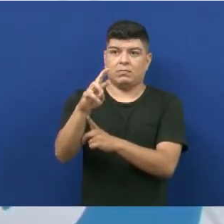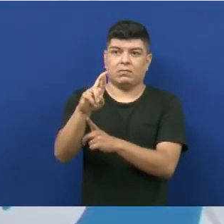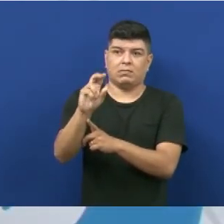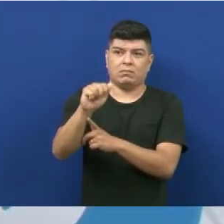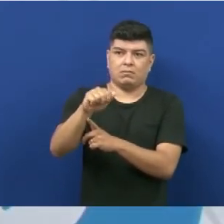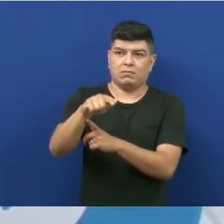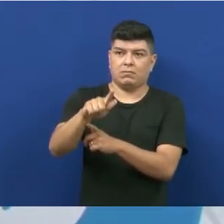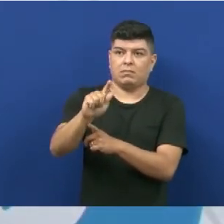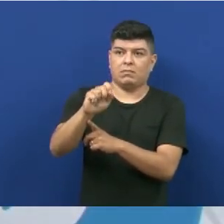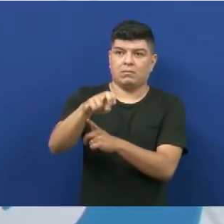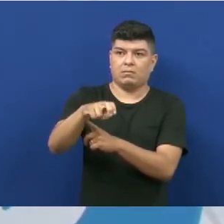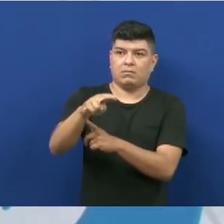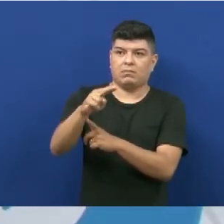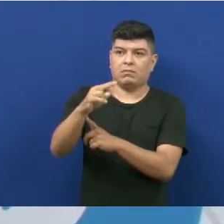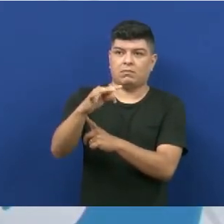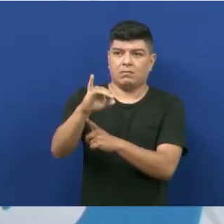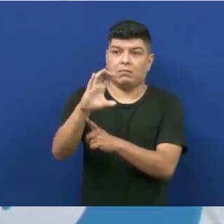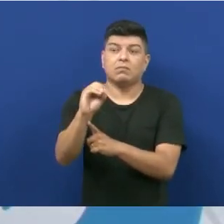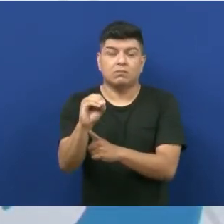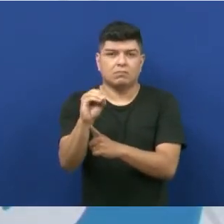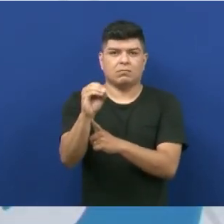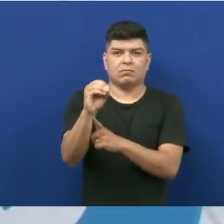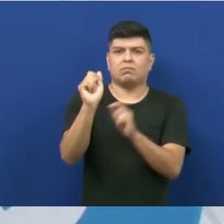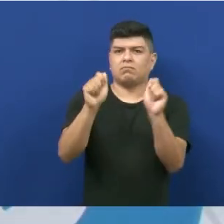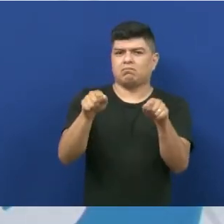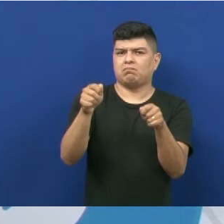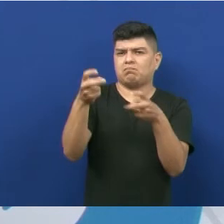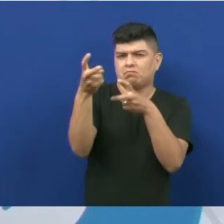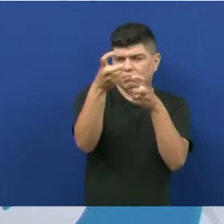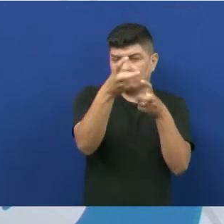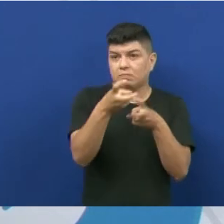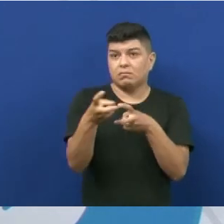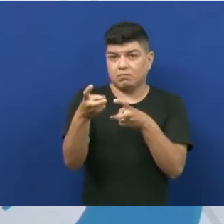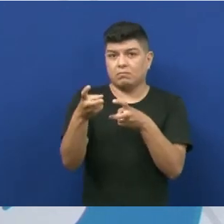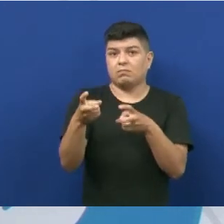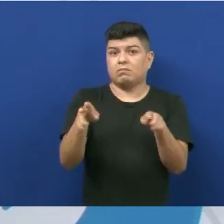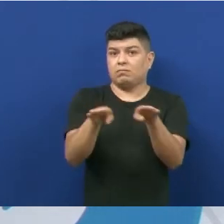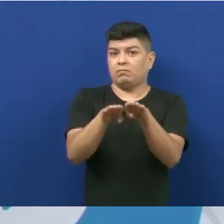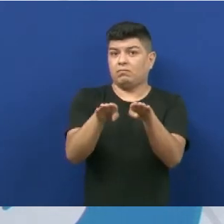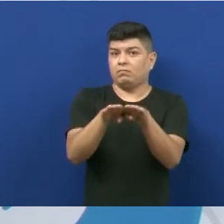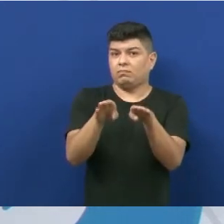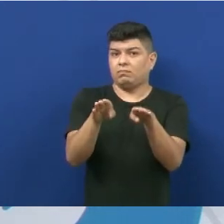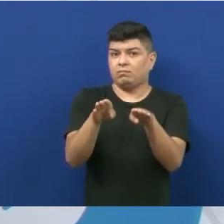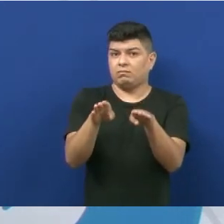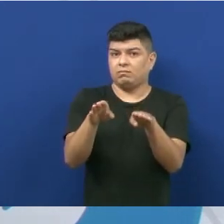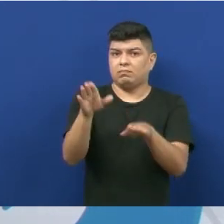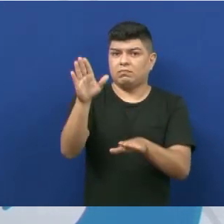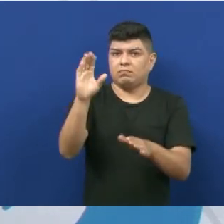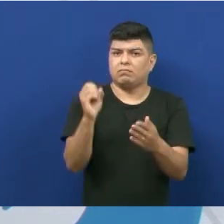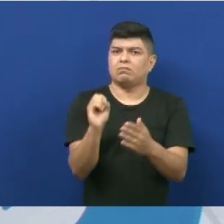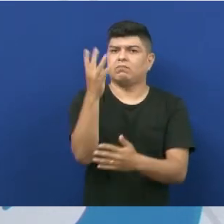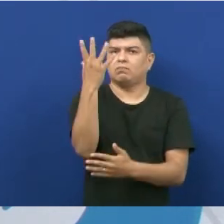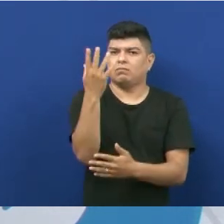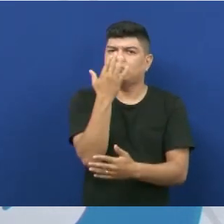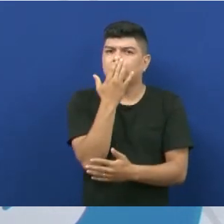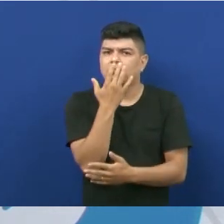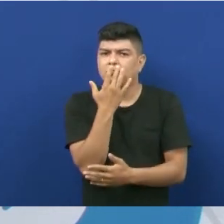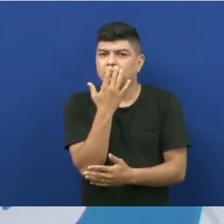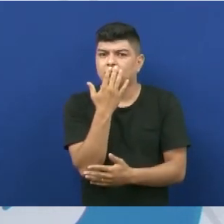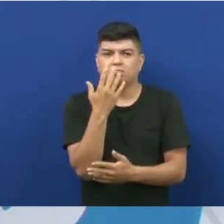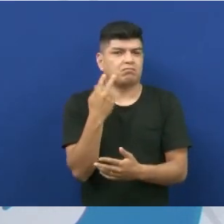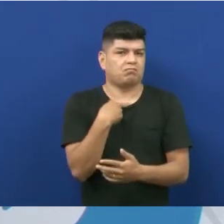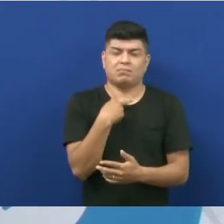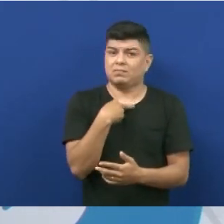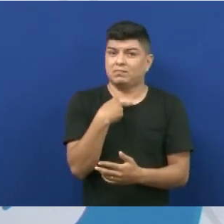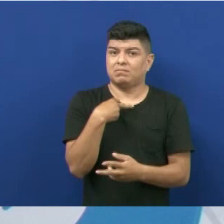cores que existem e daquelas que nós podemos observar e aqueles tipos de radiações e cores que nós